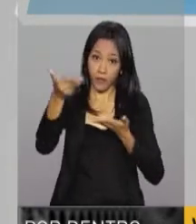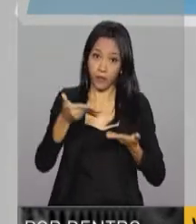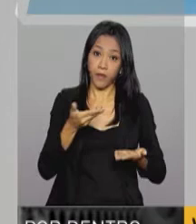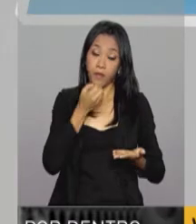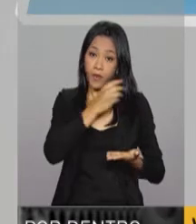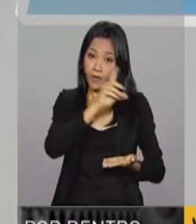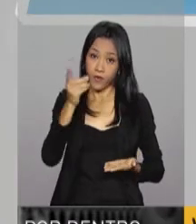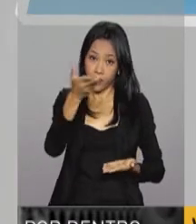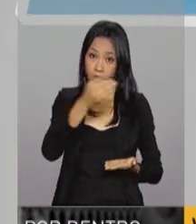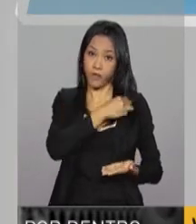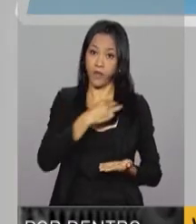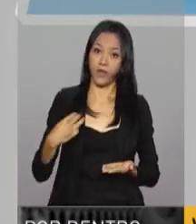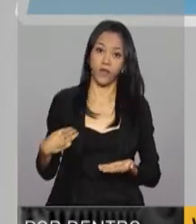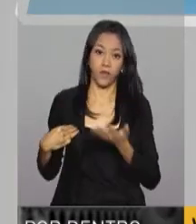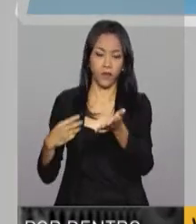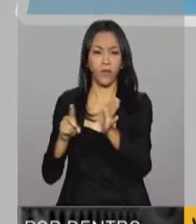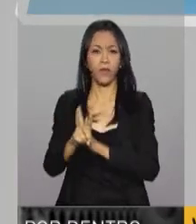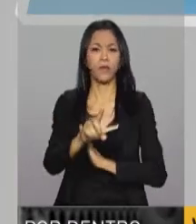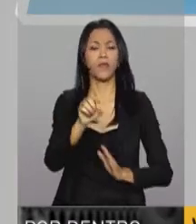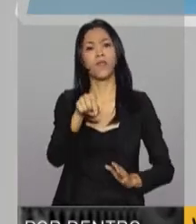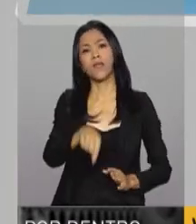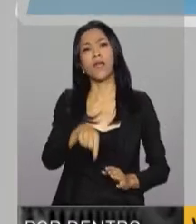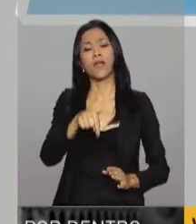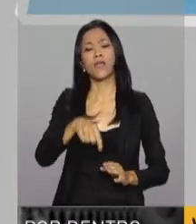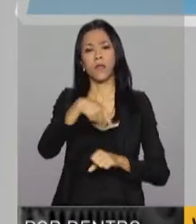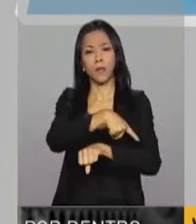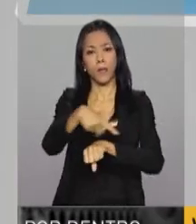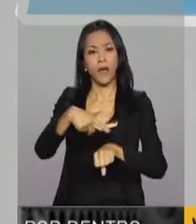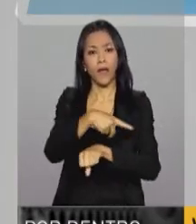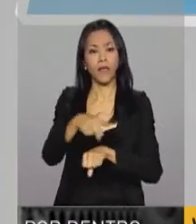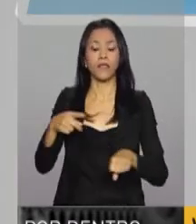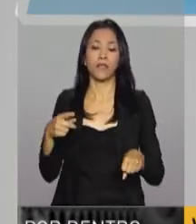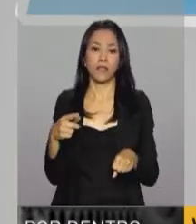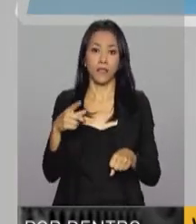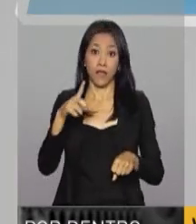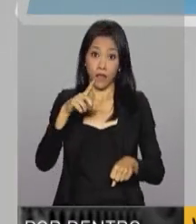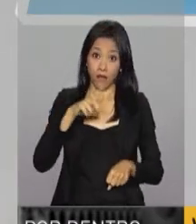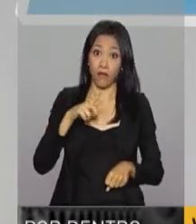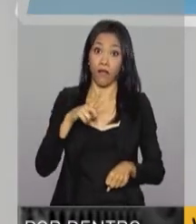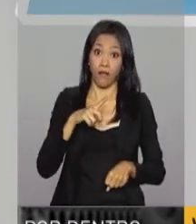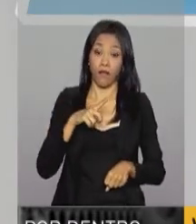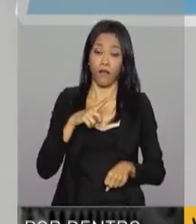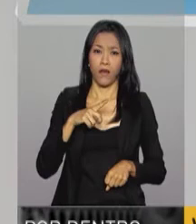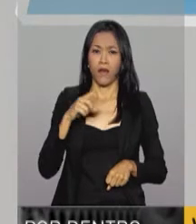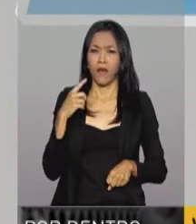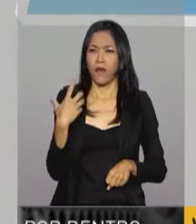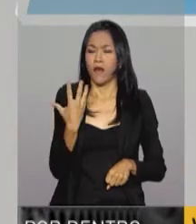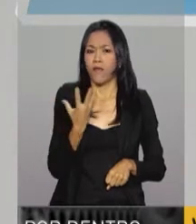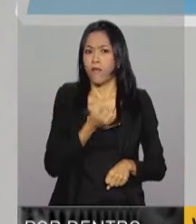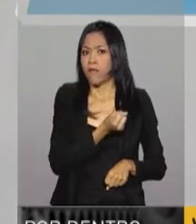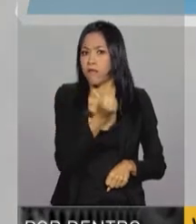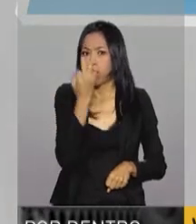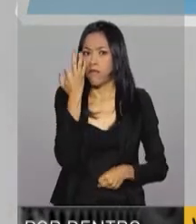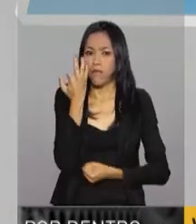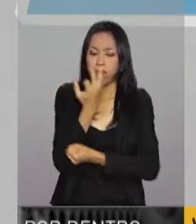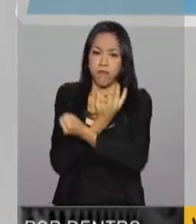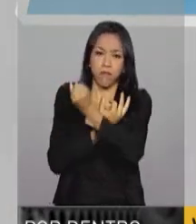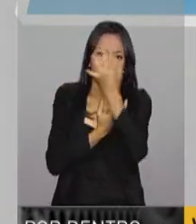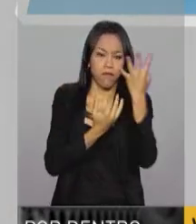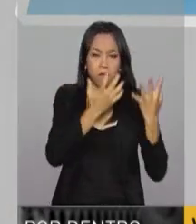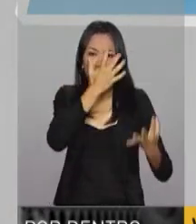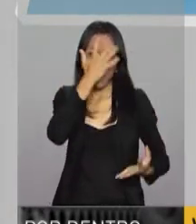próprio estado o ministro reconhece que em nosso país ainda é alarmante o número de pessoas que morrem no trânsito